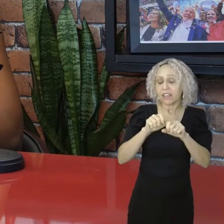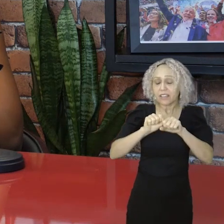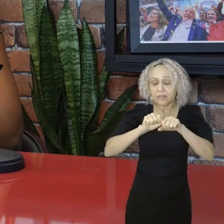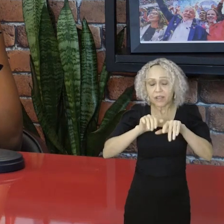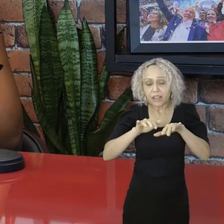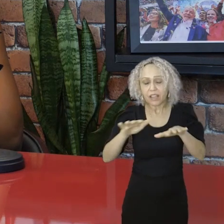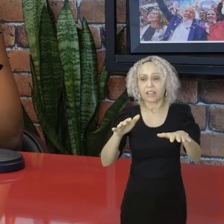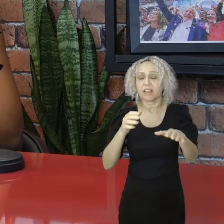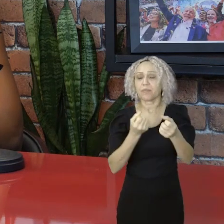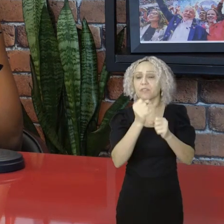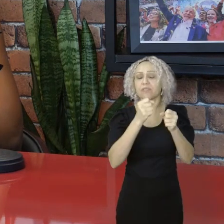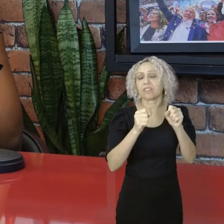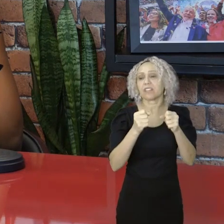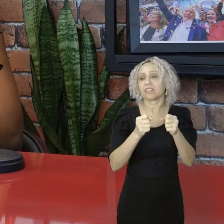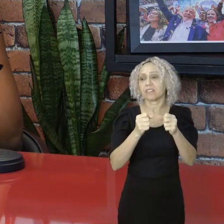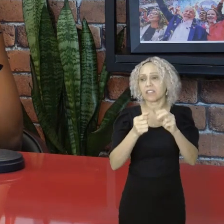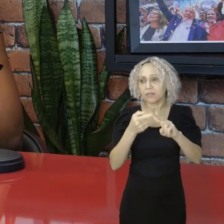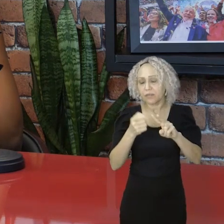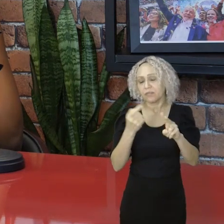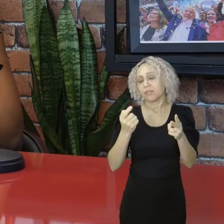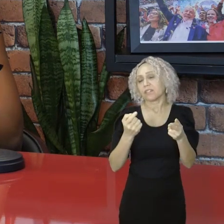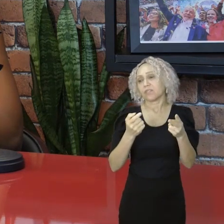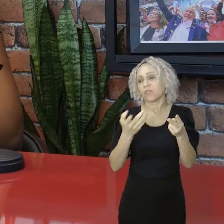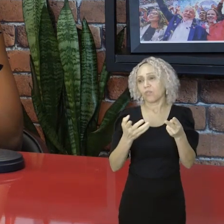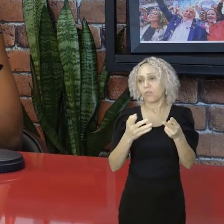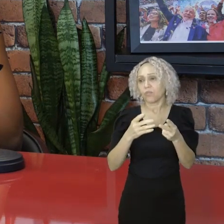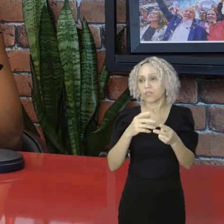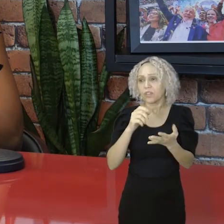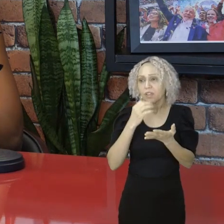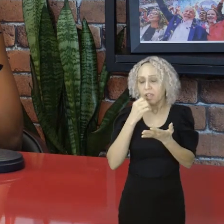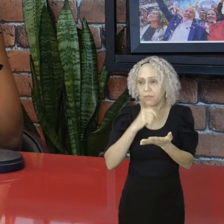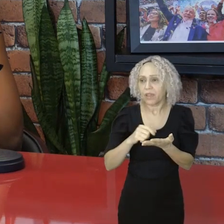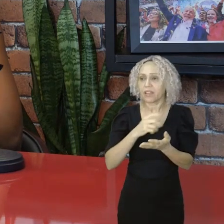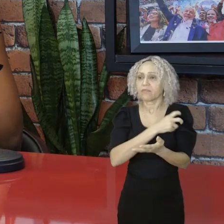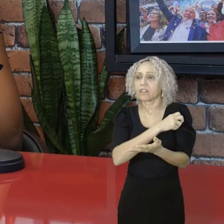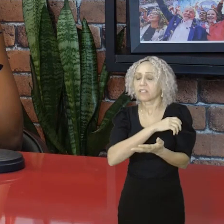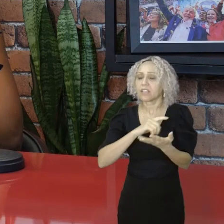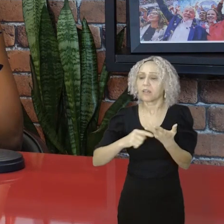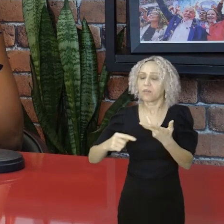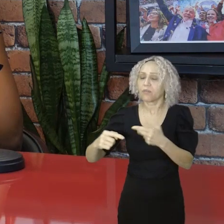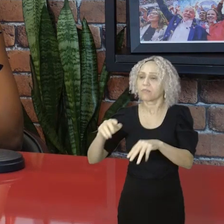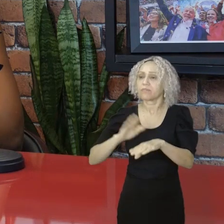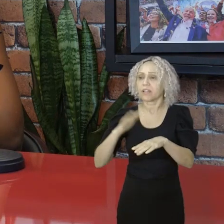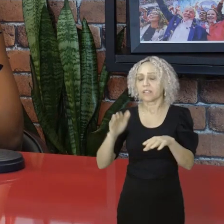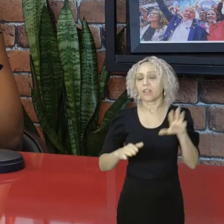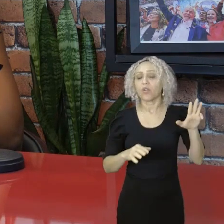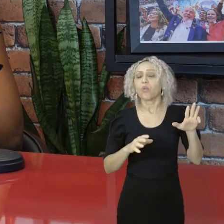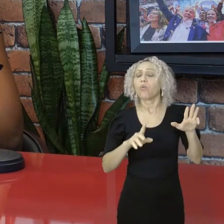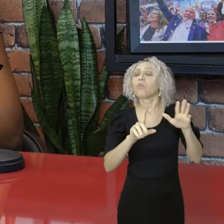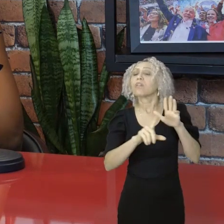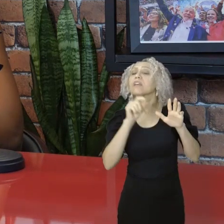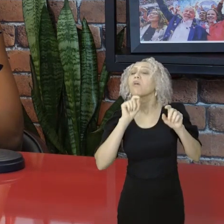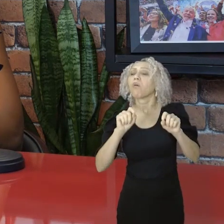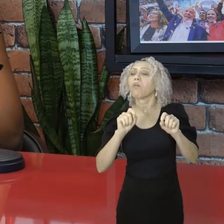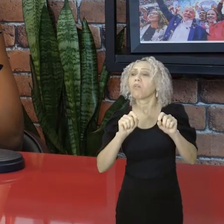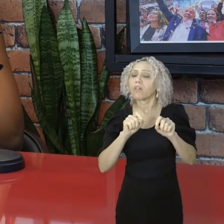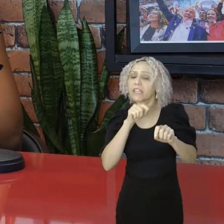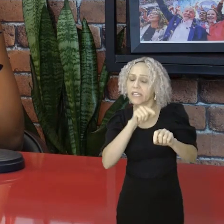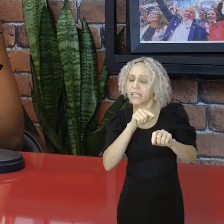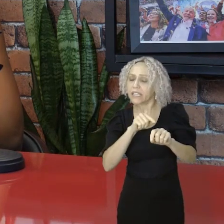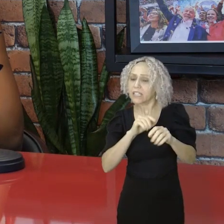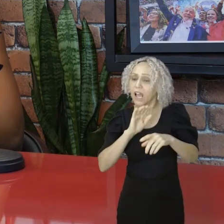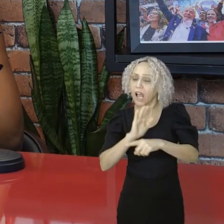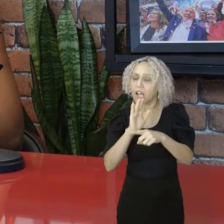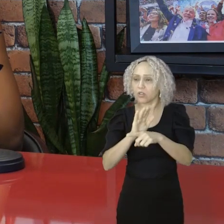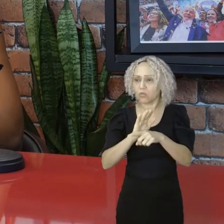de itens prioritários para o SUS, como medicamentos, vacinas e outros insumos. Lula destacou que a iniciativa, além